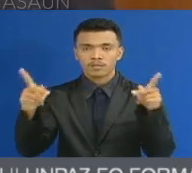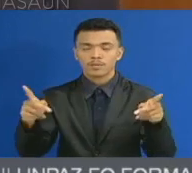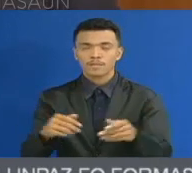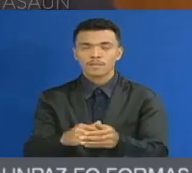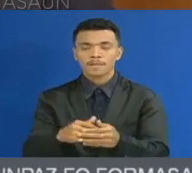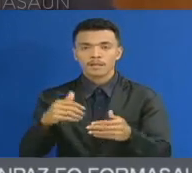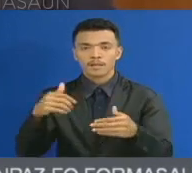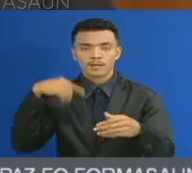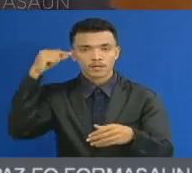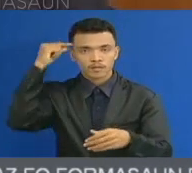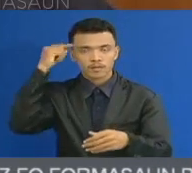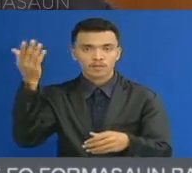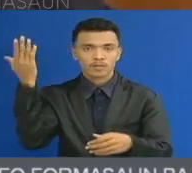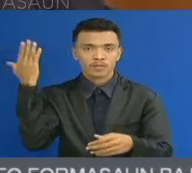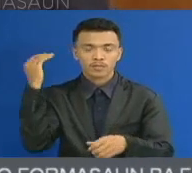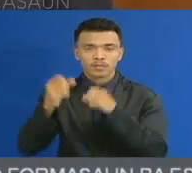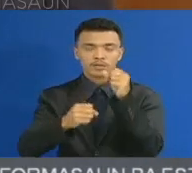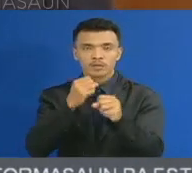governo anterior, em